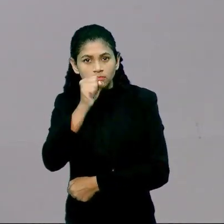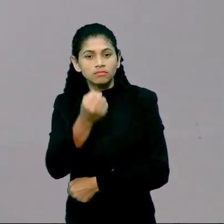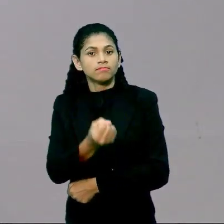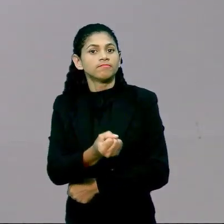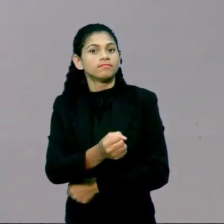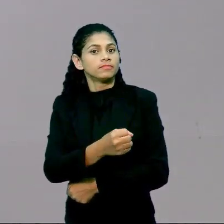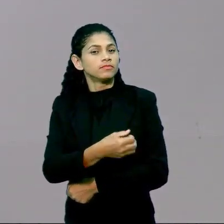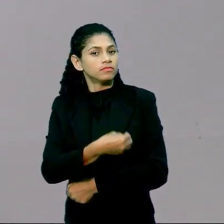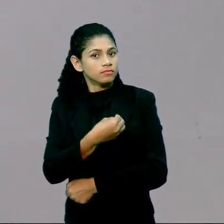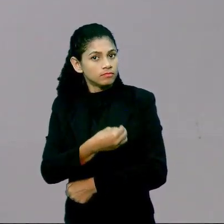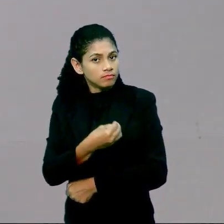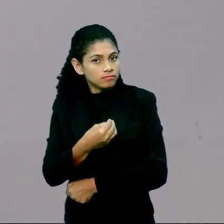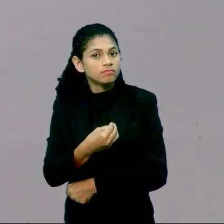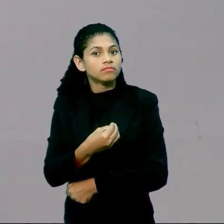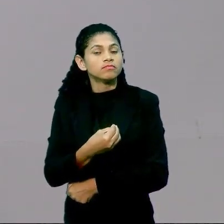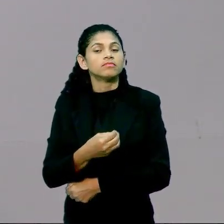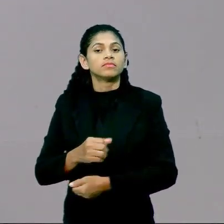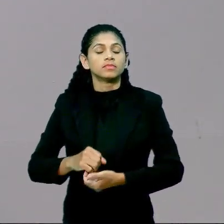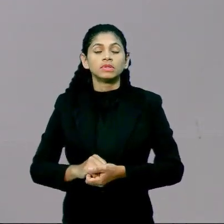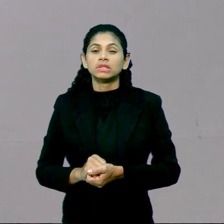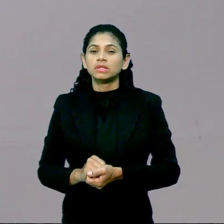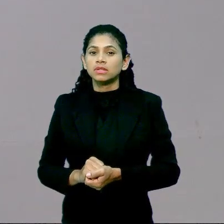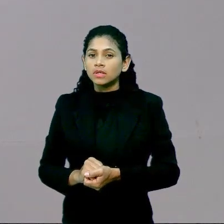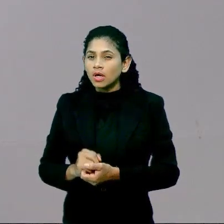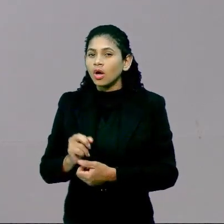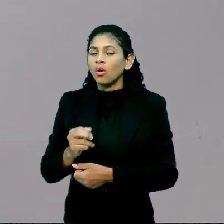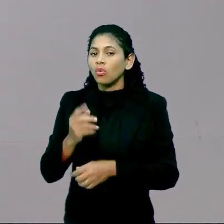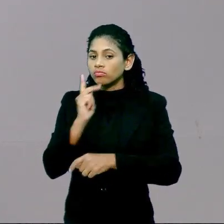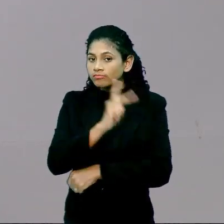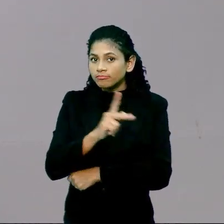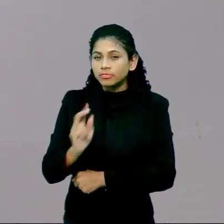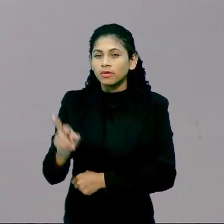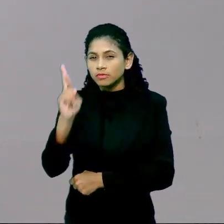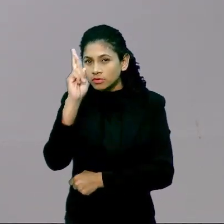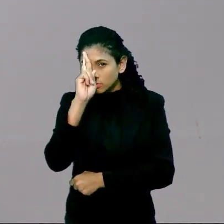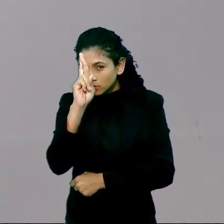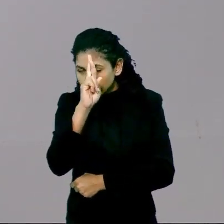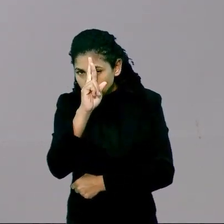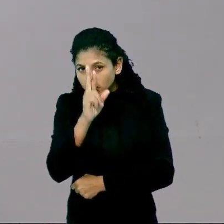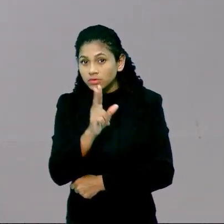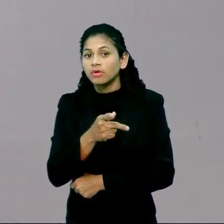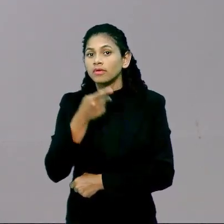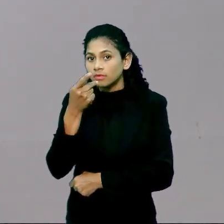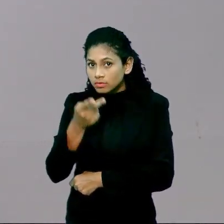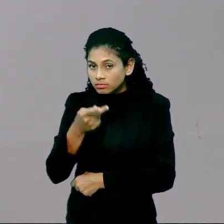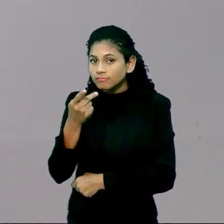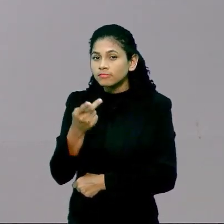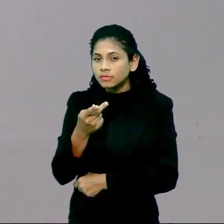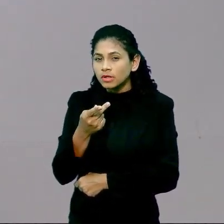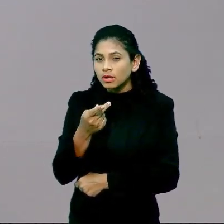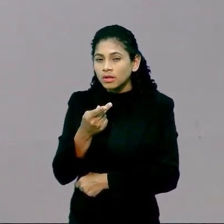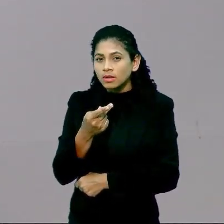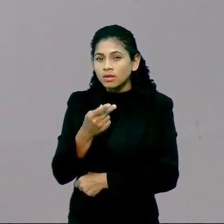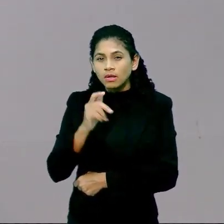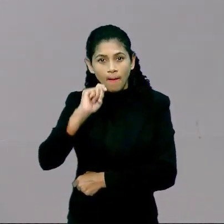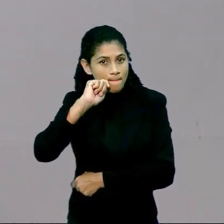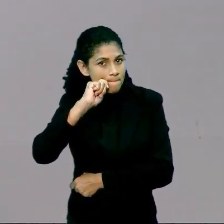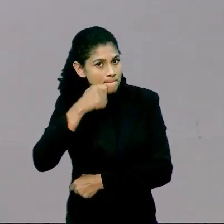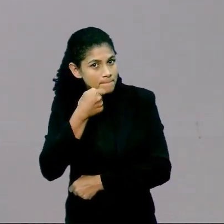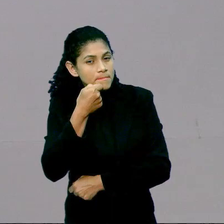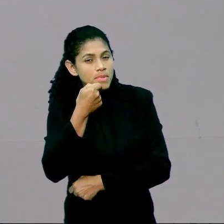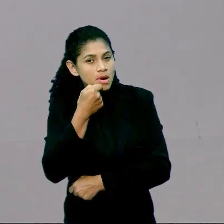tranquilo? Se eu não me engano, o professor de história vai mencionar aí sobre pão e circo. Por quê? Porque eles davam uma comida ali para ludibriar